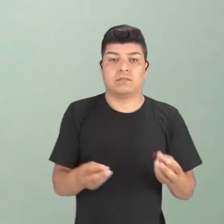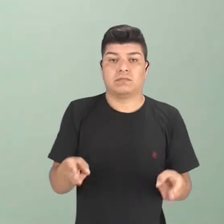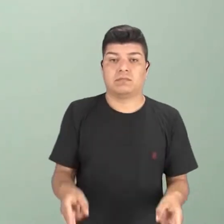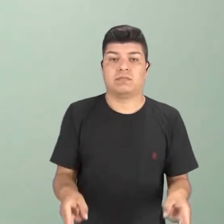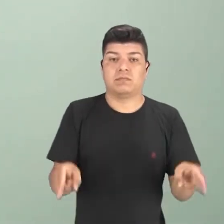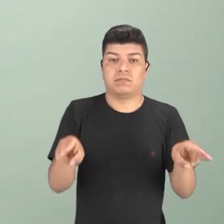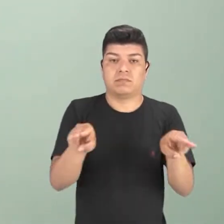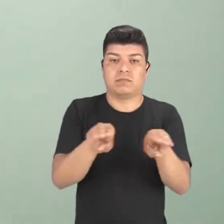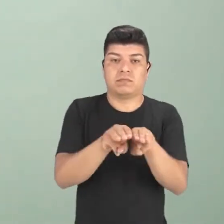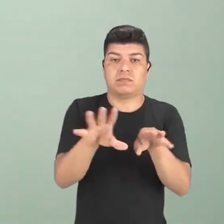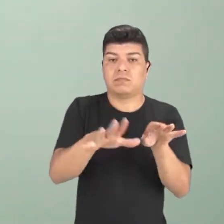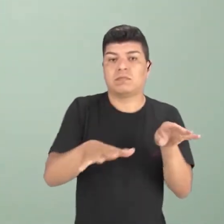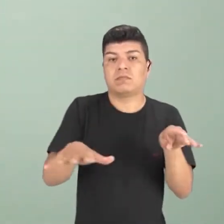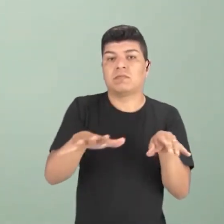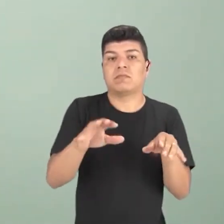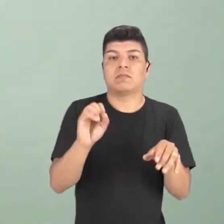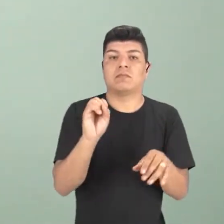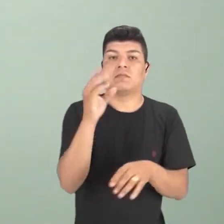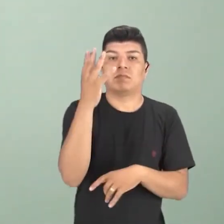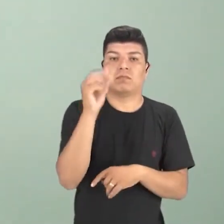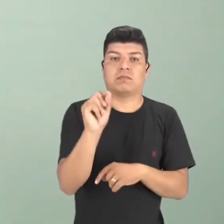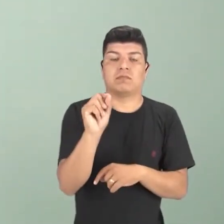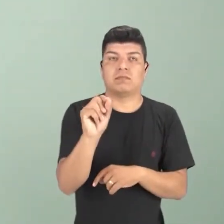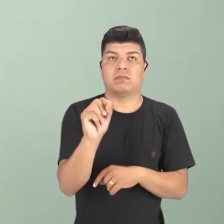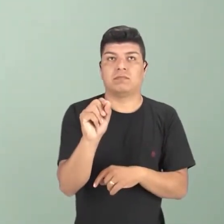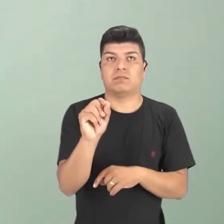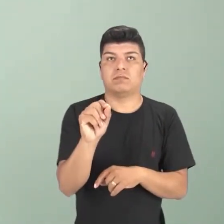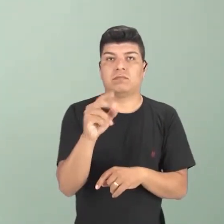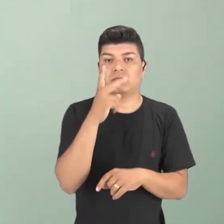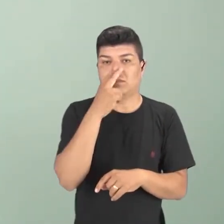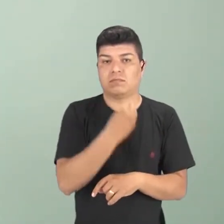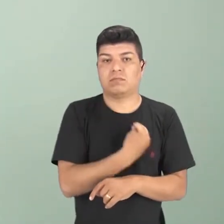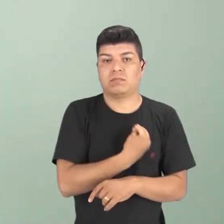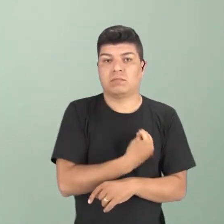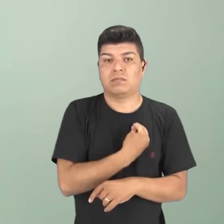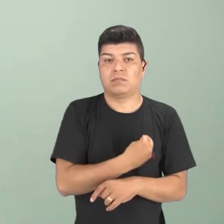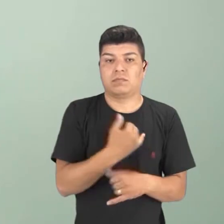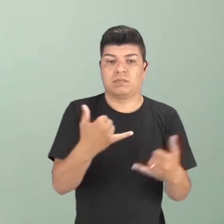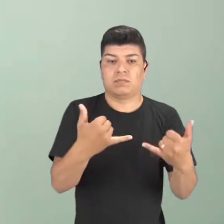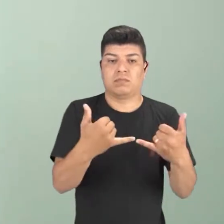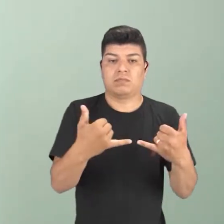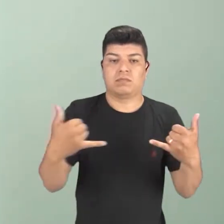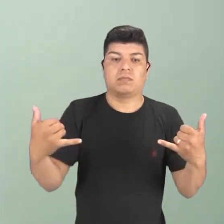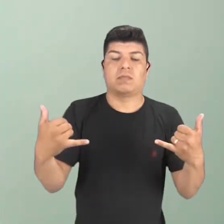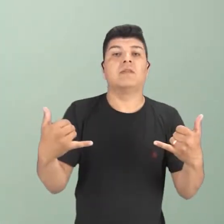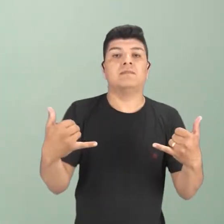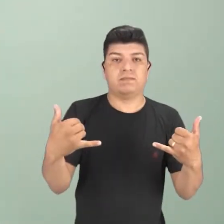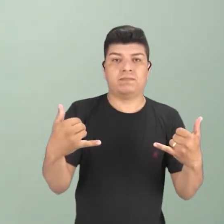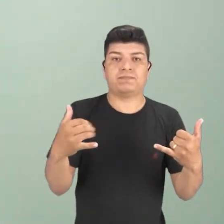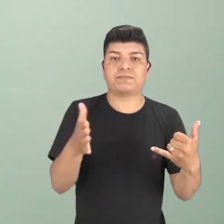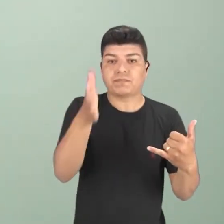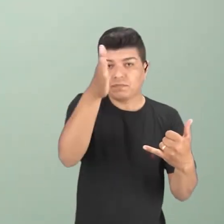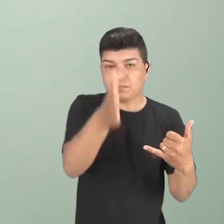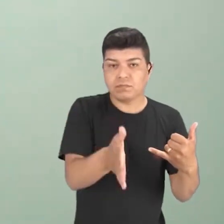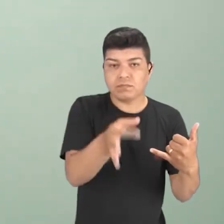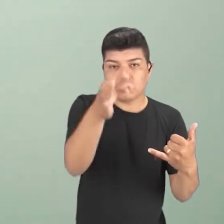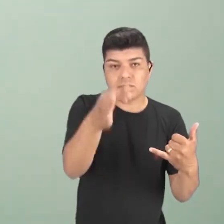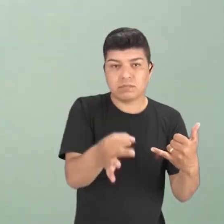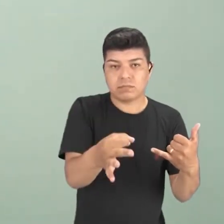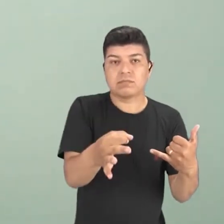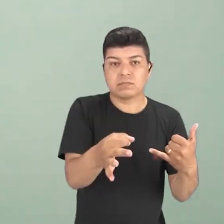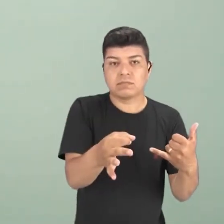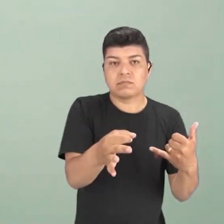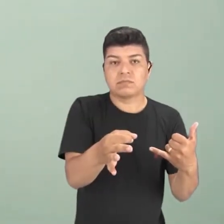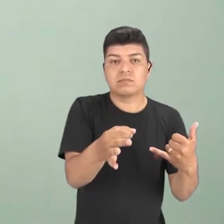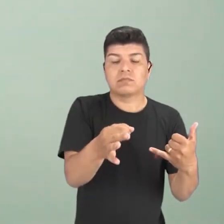magnético ele ocorre ou ele está presente em um fio, qual é a sua direção, qual é o